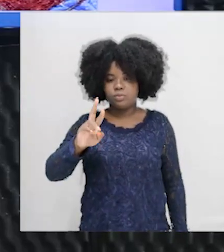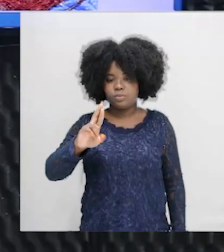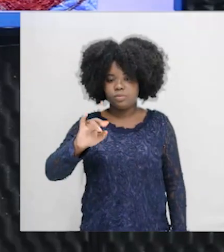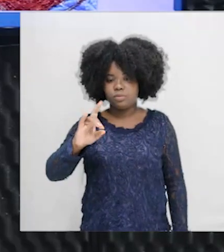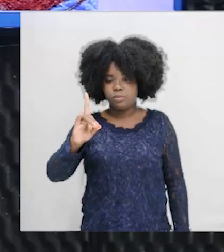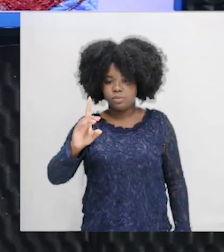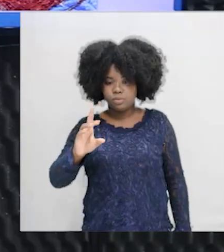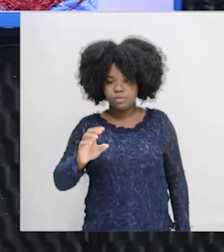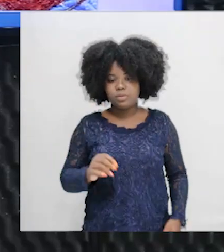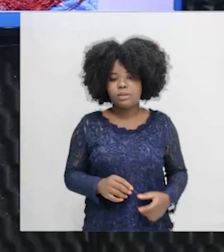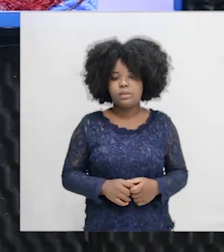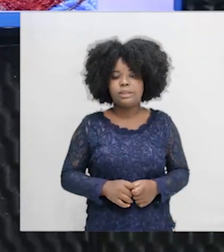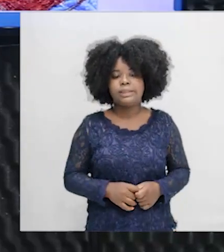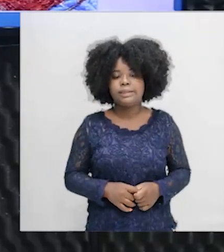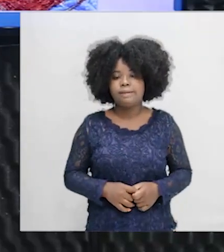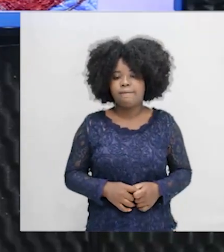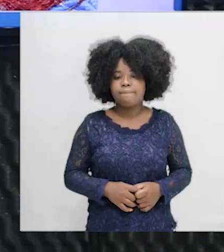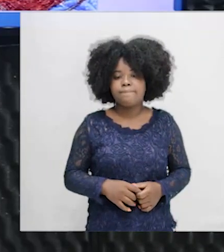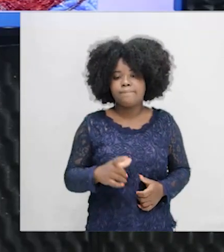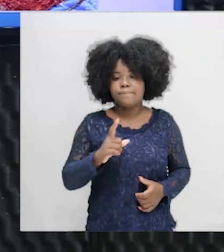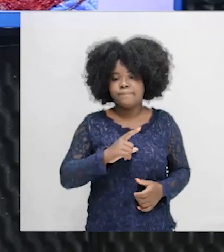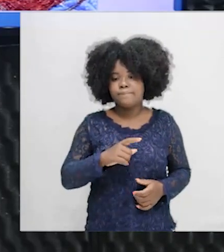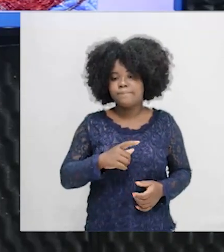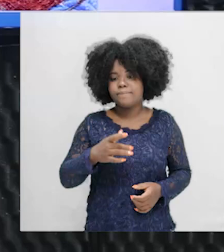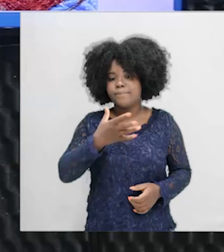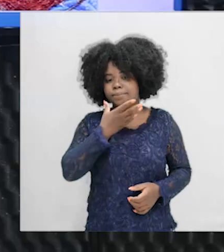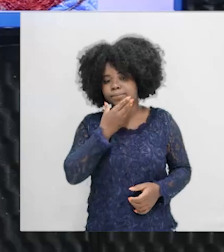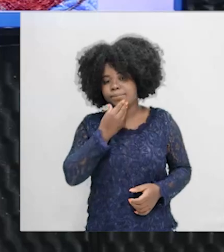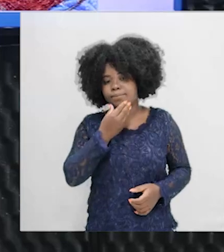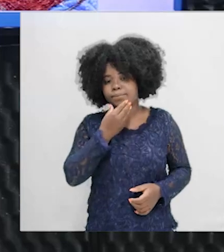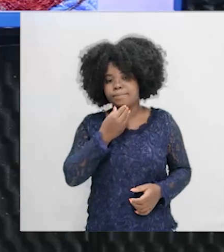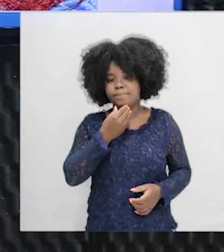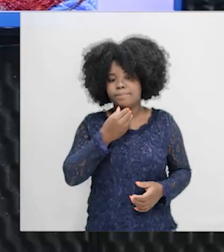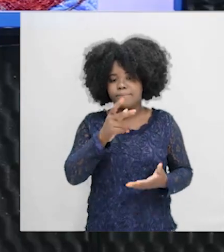Jardim das Rosas dos Pios, do poeta Jami, datado de